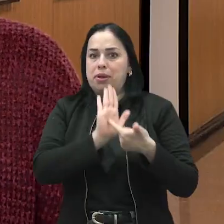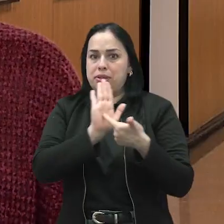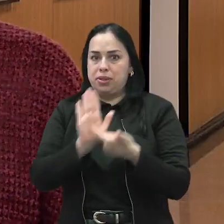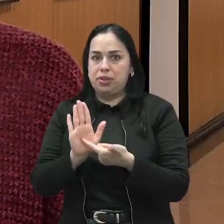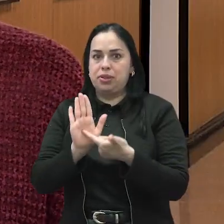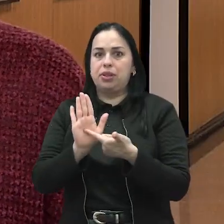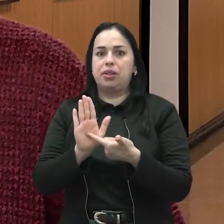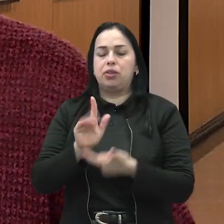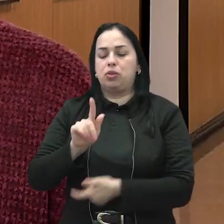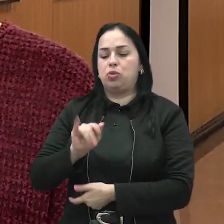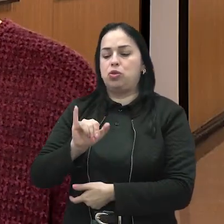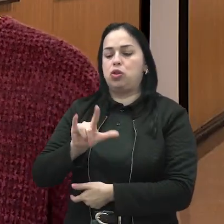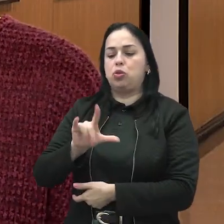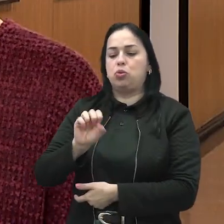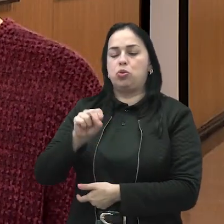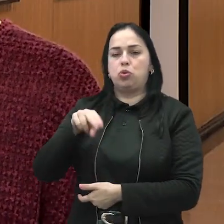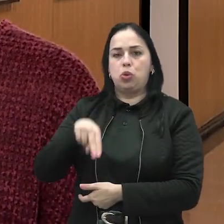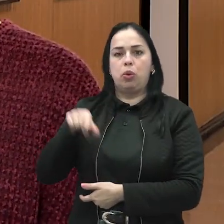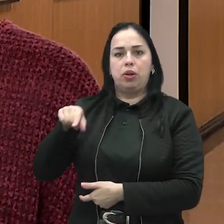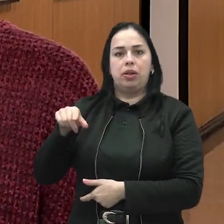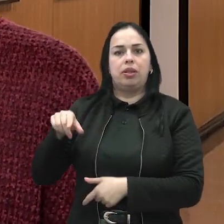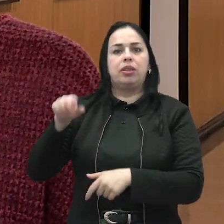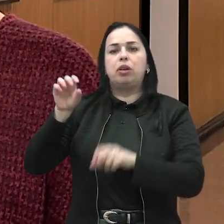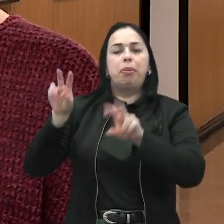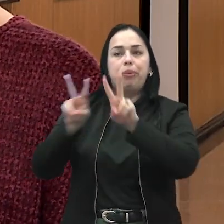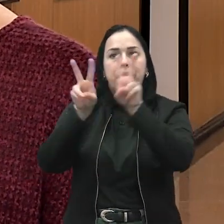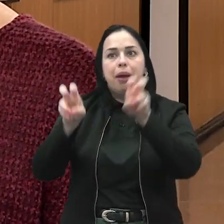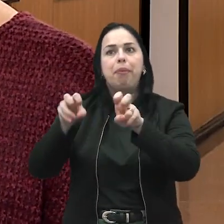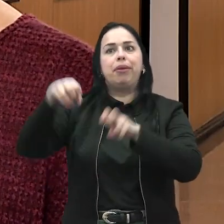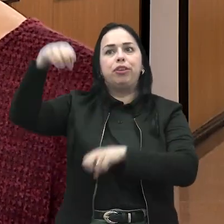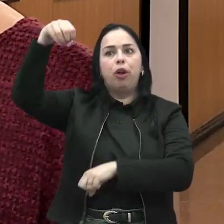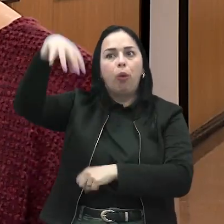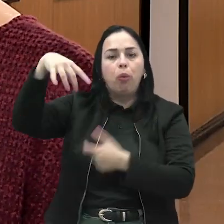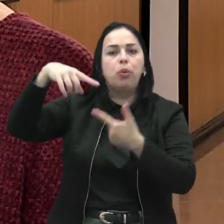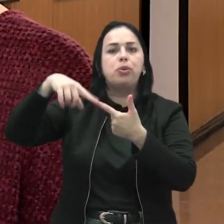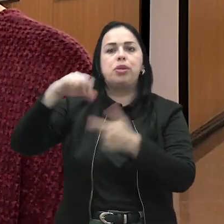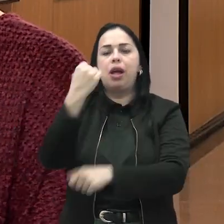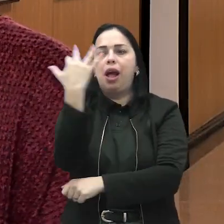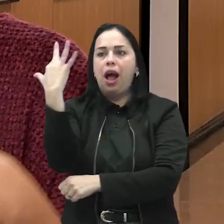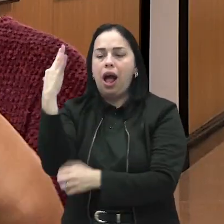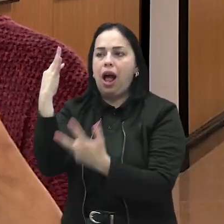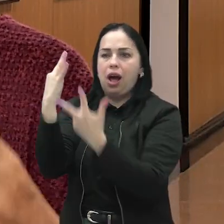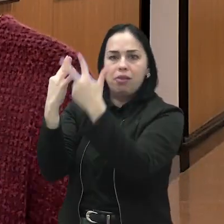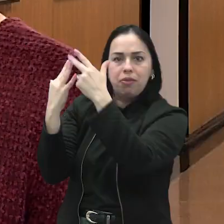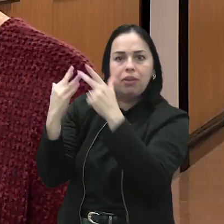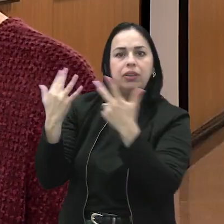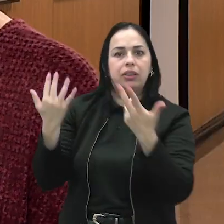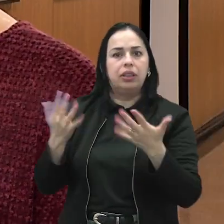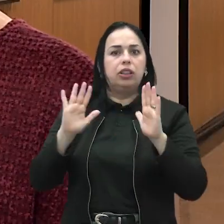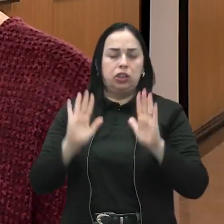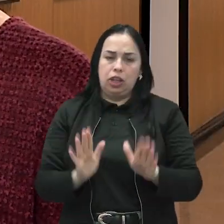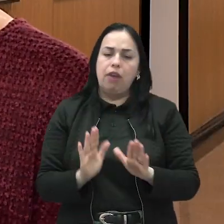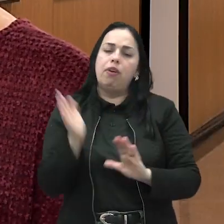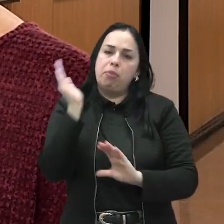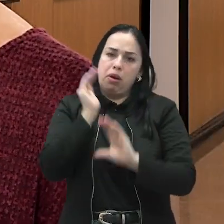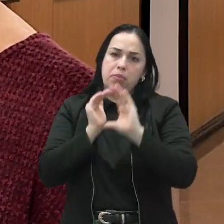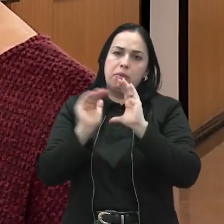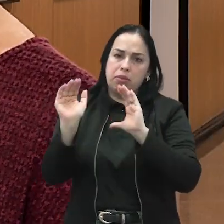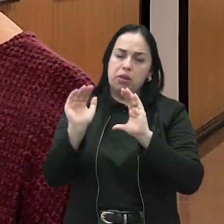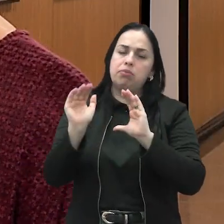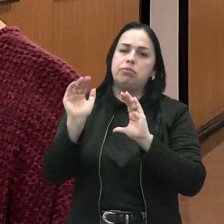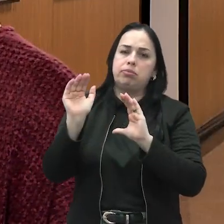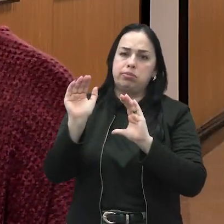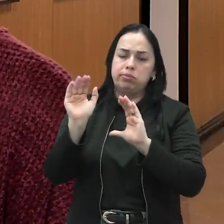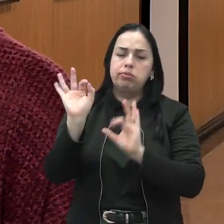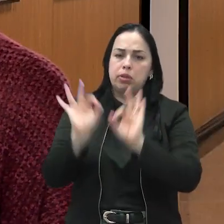foi apresentada pelo Gilson, que é do Fórum, que é a iluminação, poda de árvore e tudo mais, isso nós